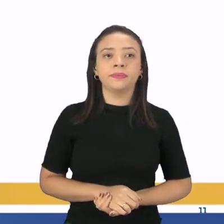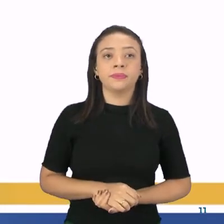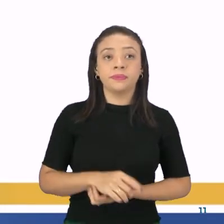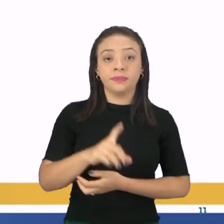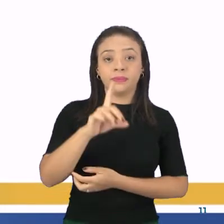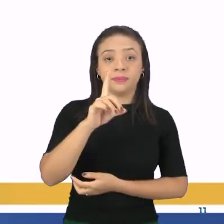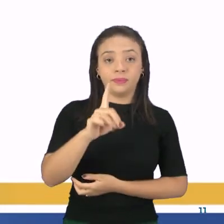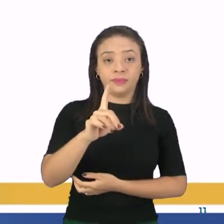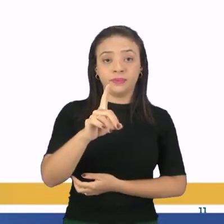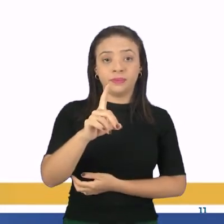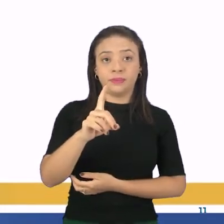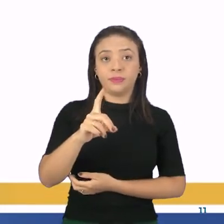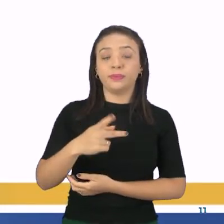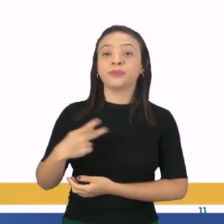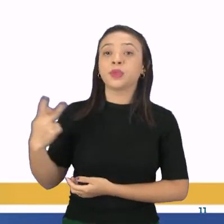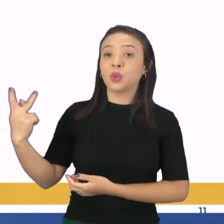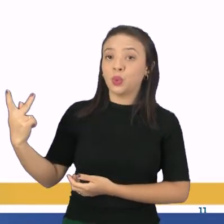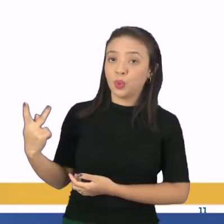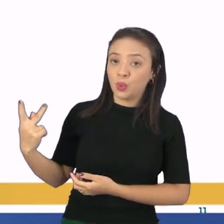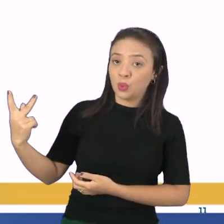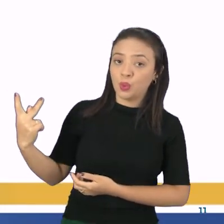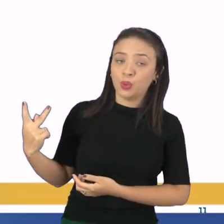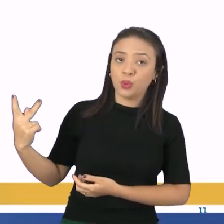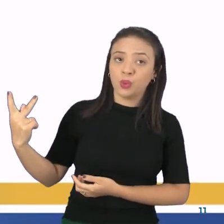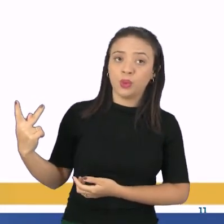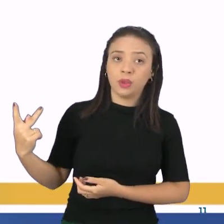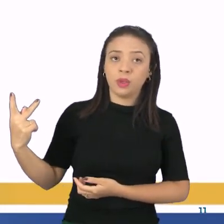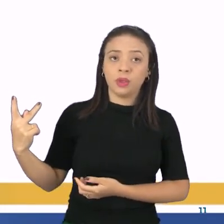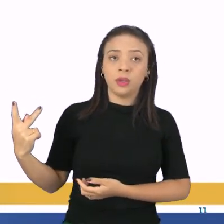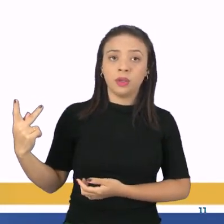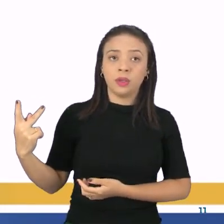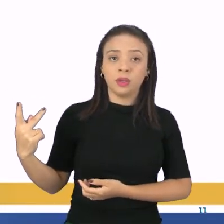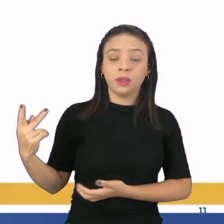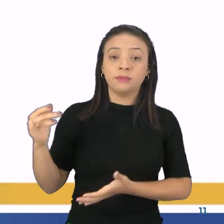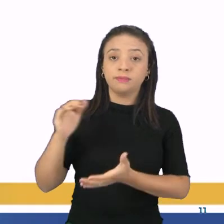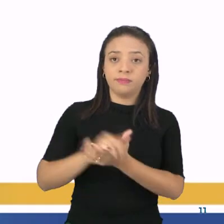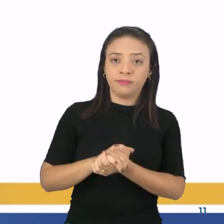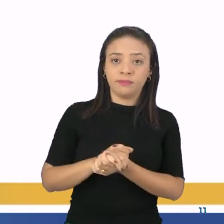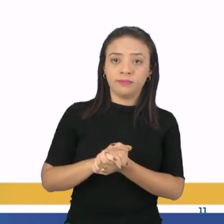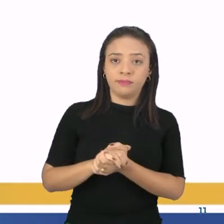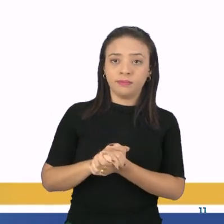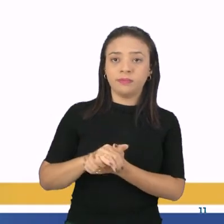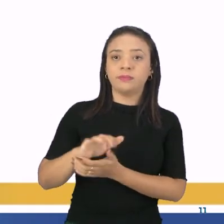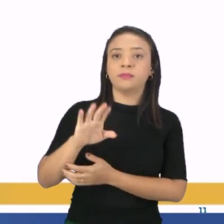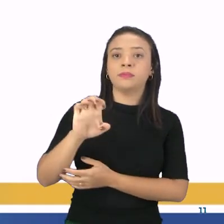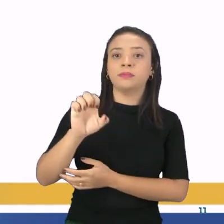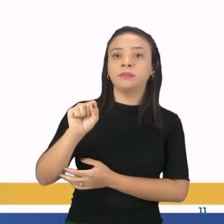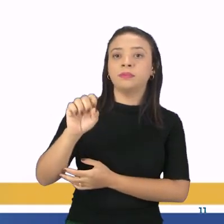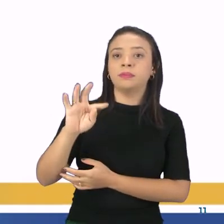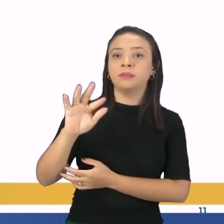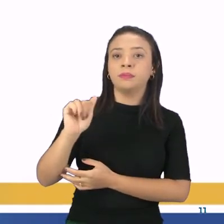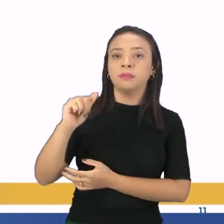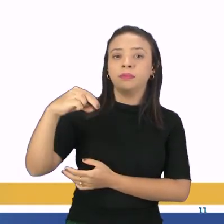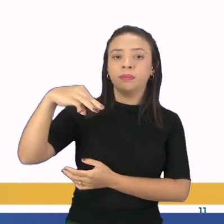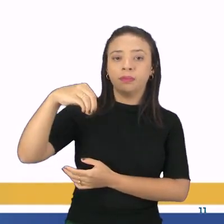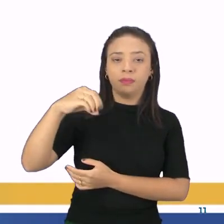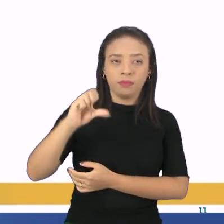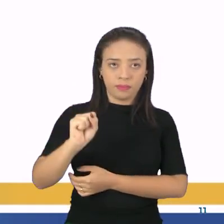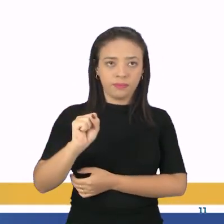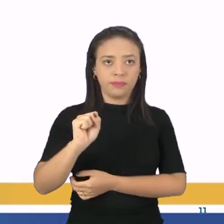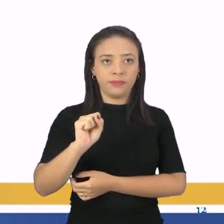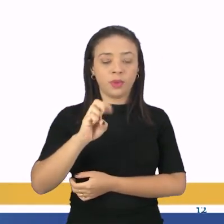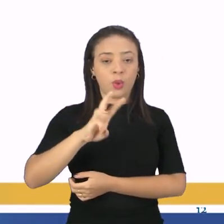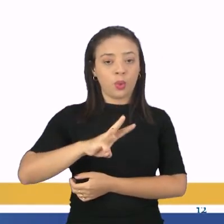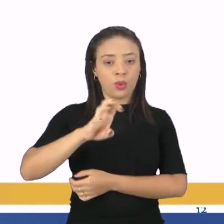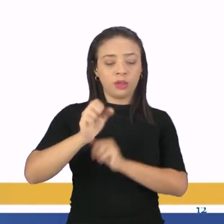na letra D, we are married. Nós estamos casados. Novamente, we é de plural e sempre a gente vai usar o